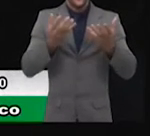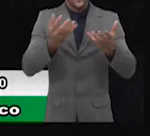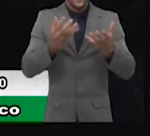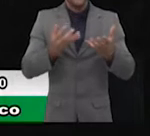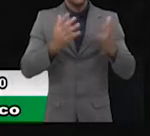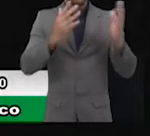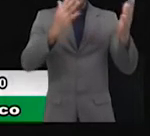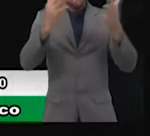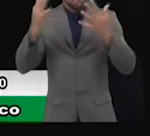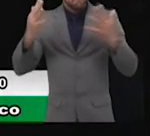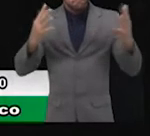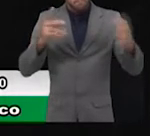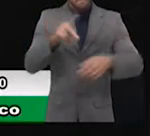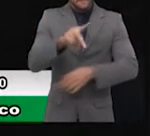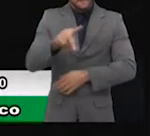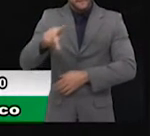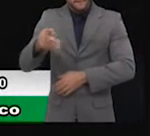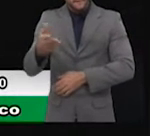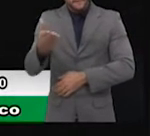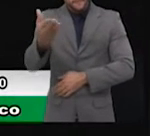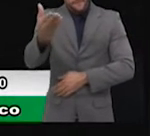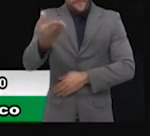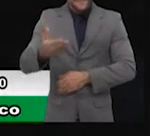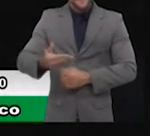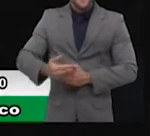parabenizar o senhor